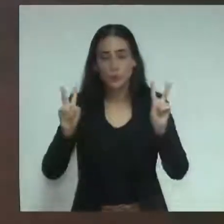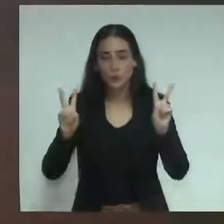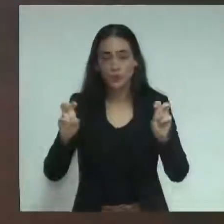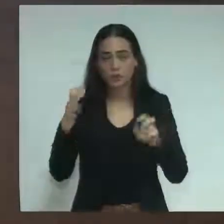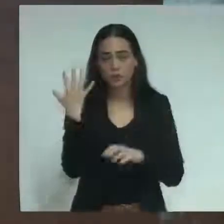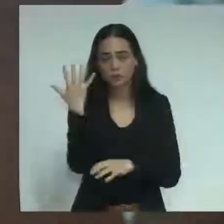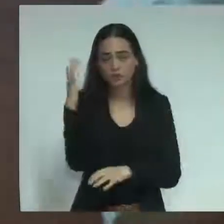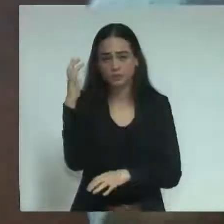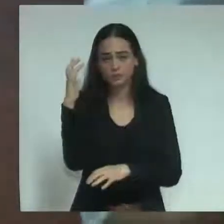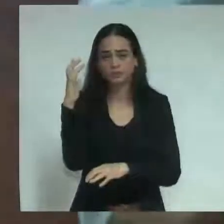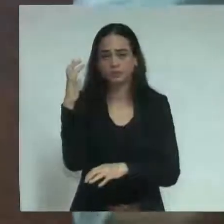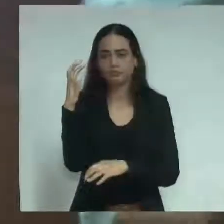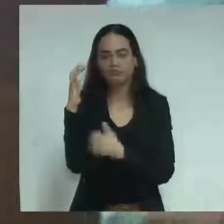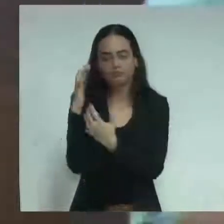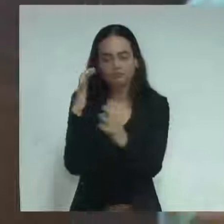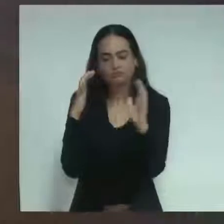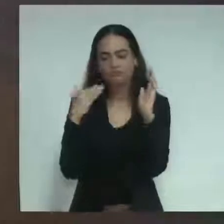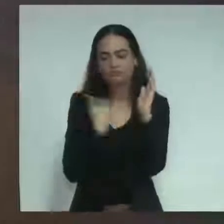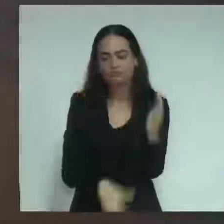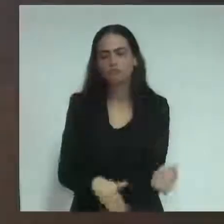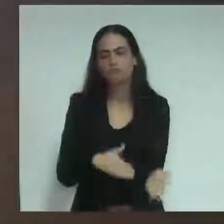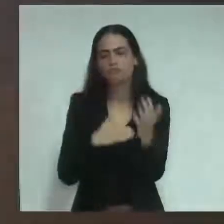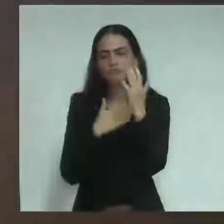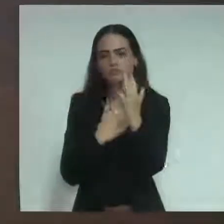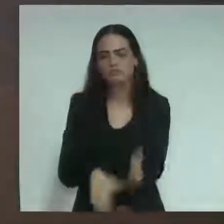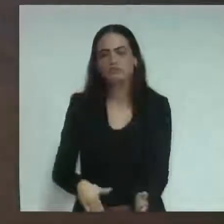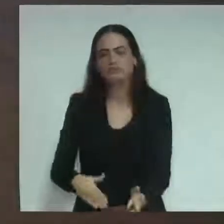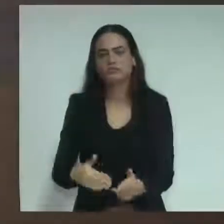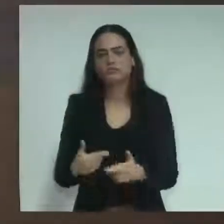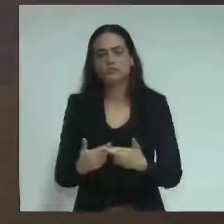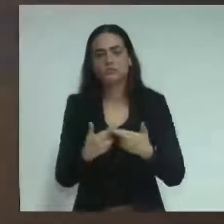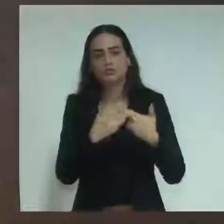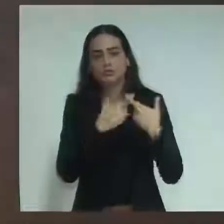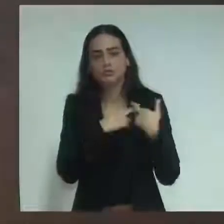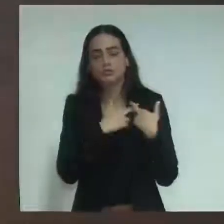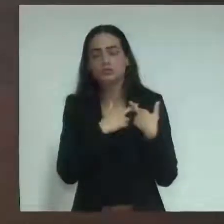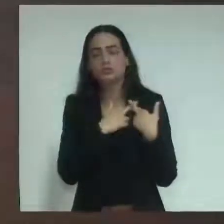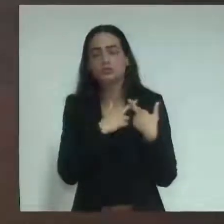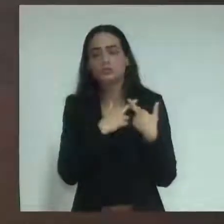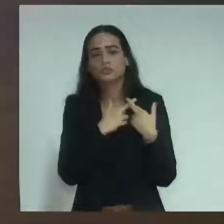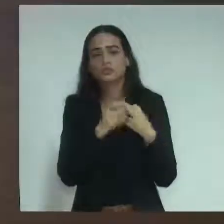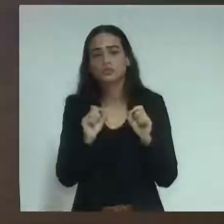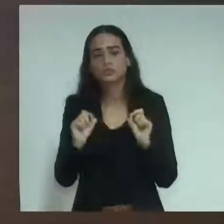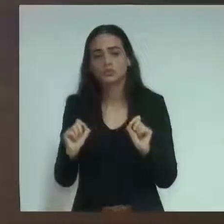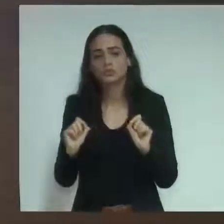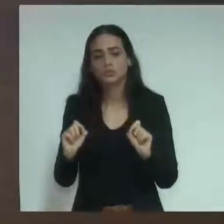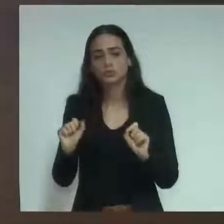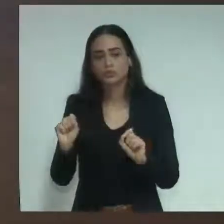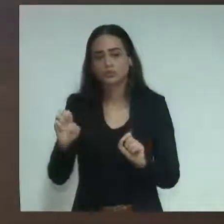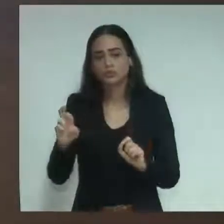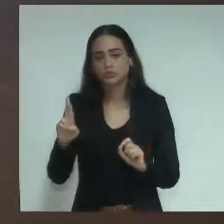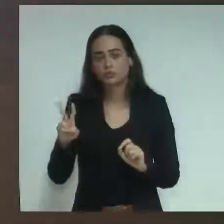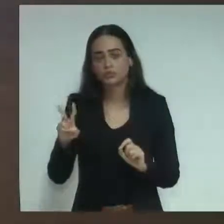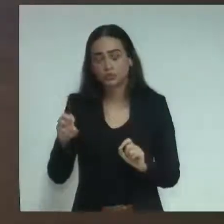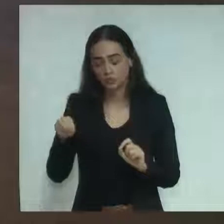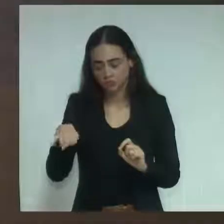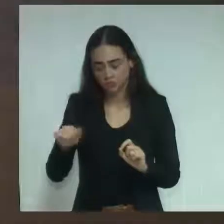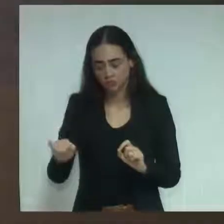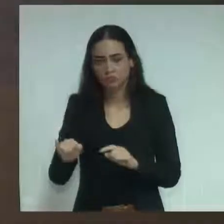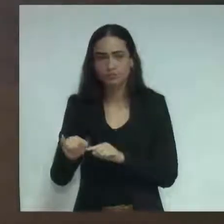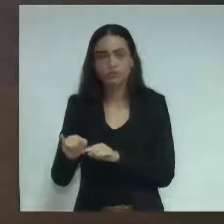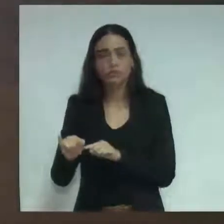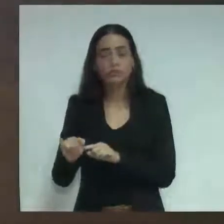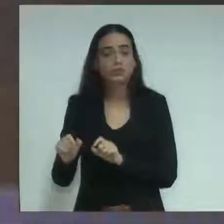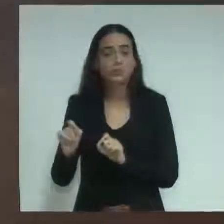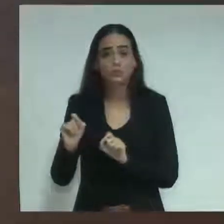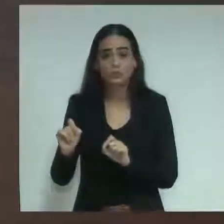é responsabilidade e muito menos seria uma irresponsabilidade se alguém do CERM provocasse esse tipo de ação. Por quê?